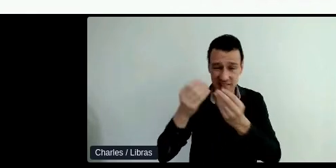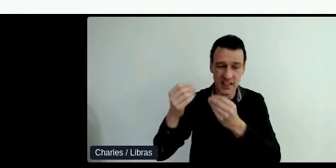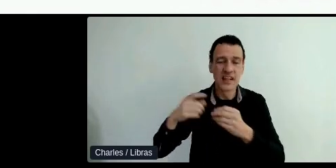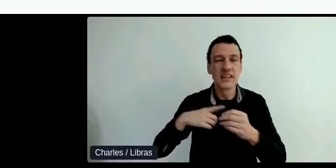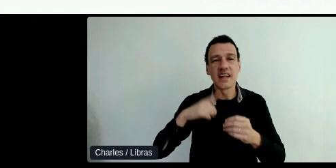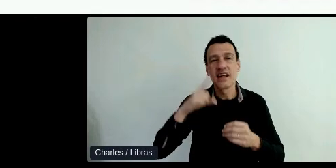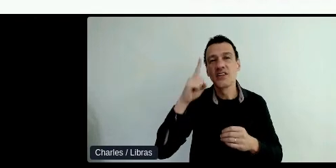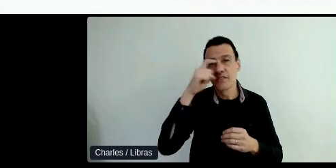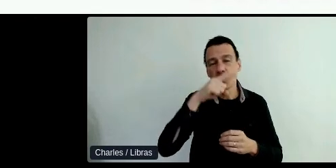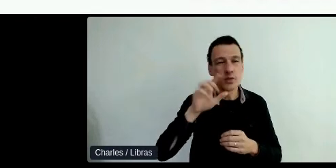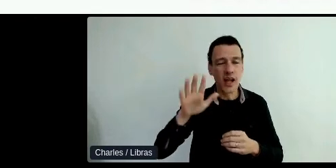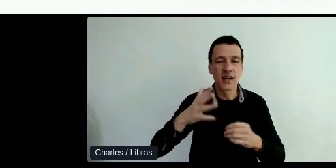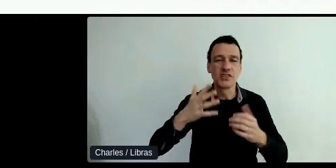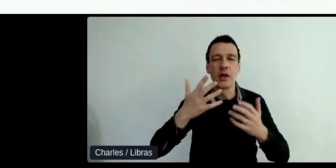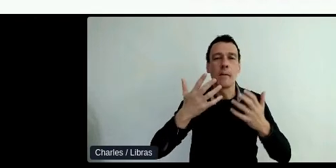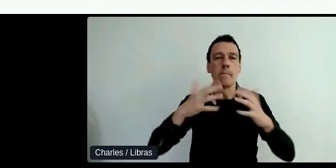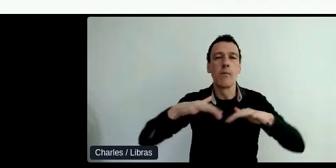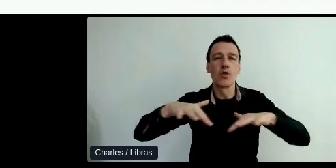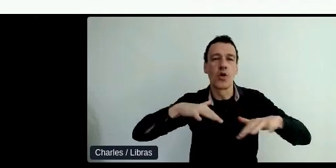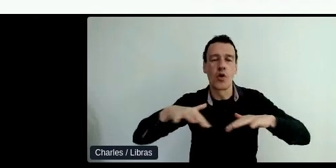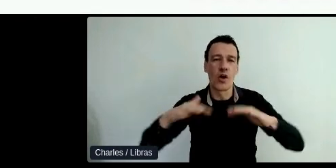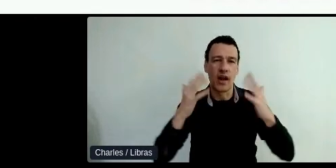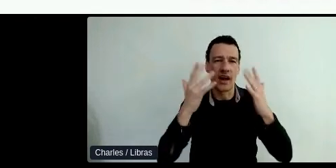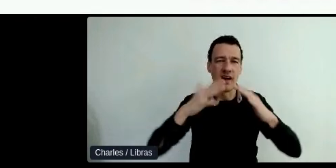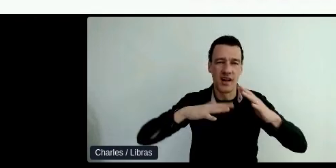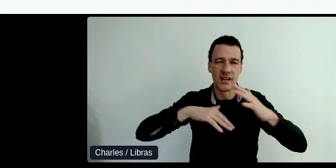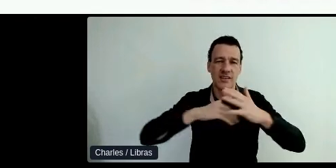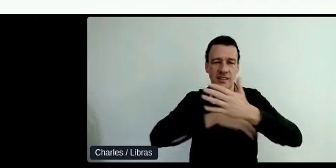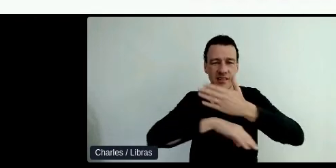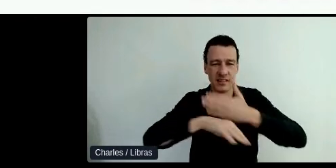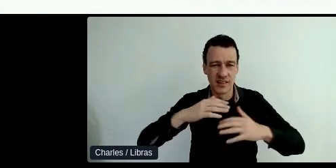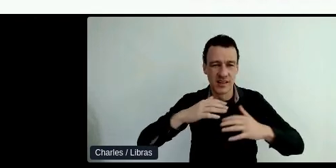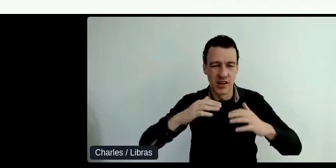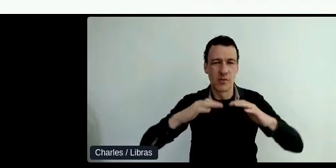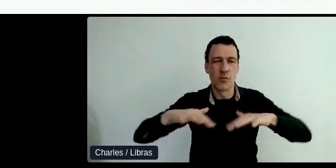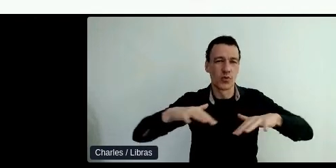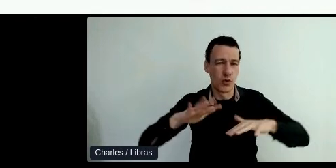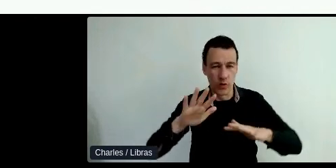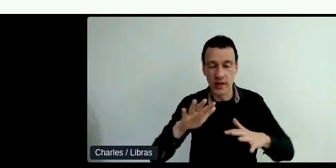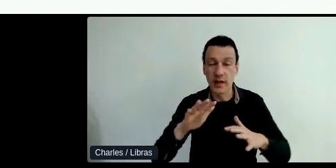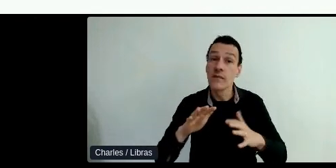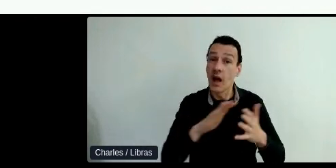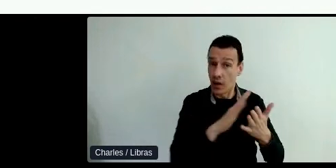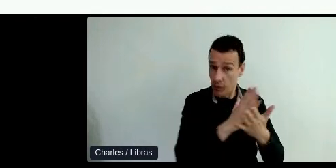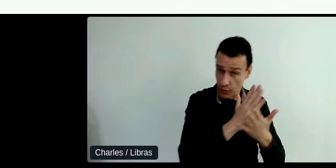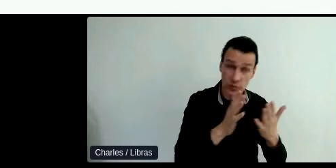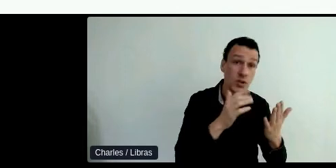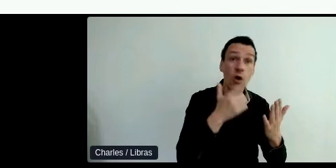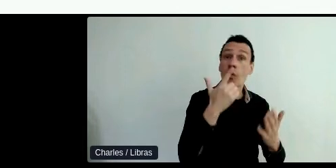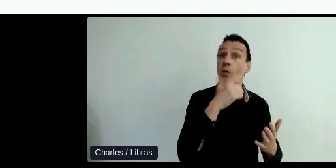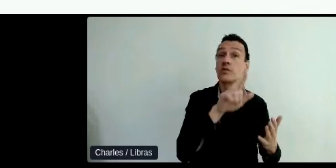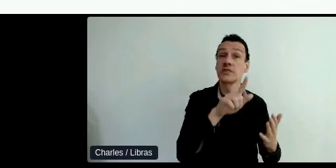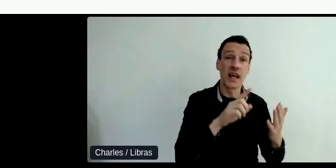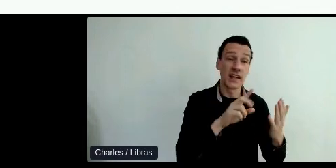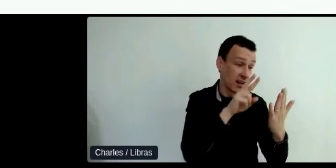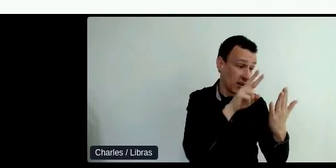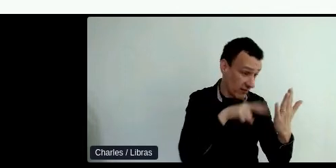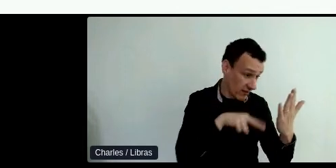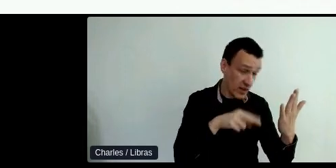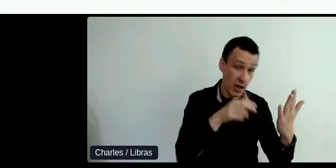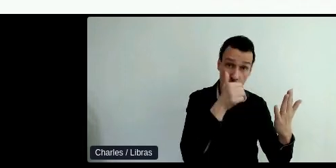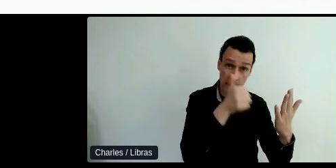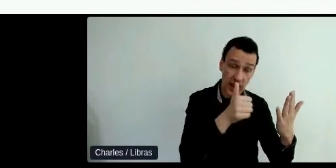Então, na deficiência motora, tem gente que não consegue, mesmo enxergando, não consegue usar o mouse, não tem coordenação